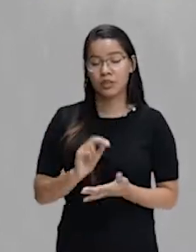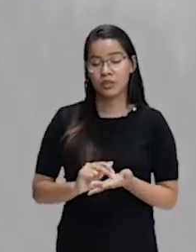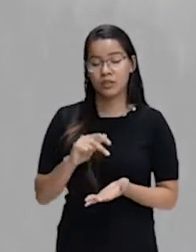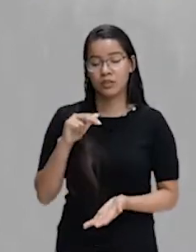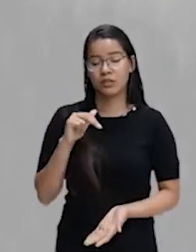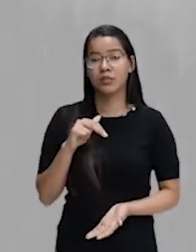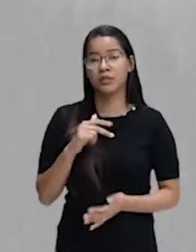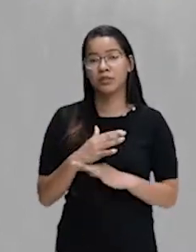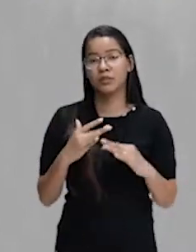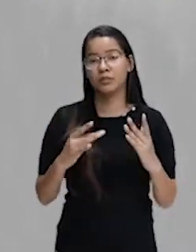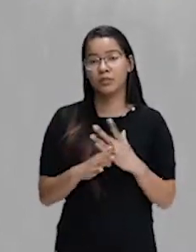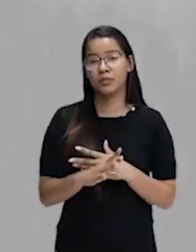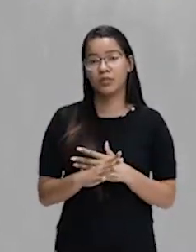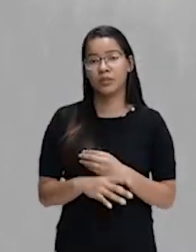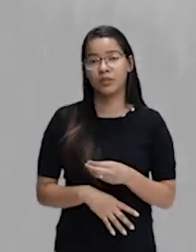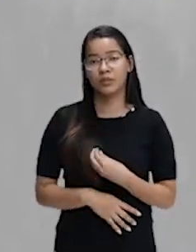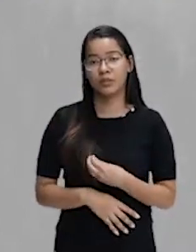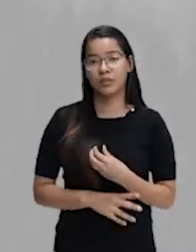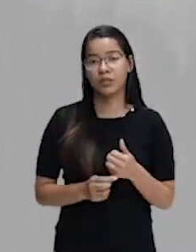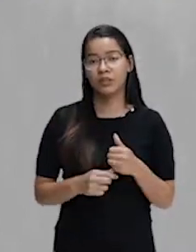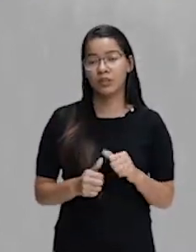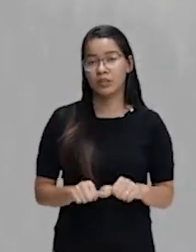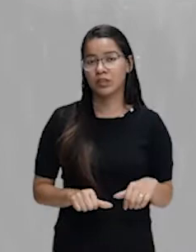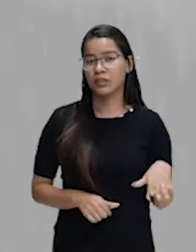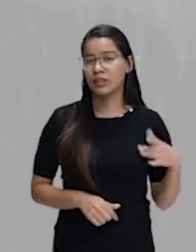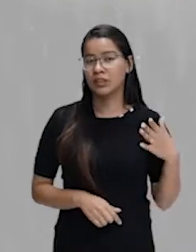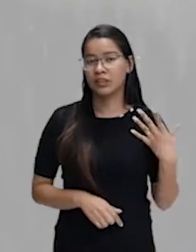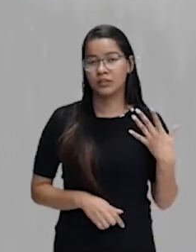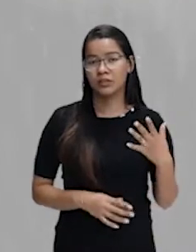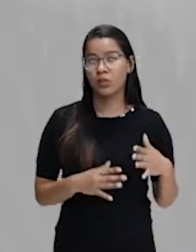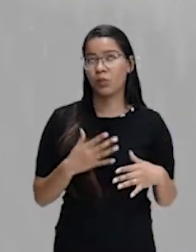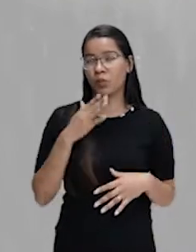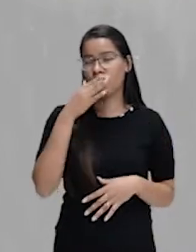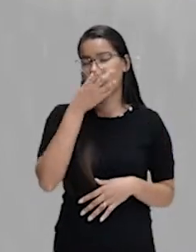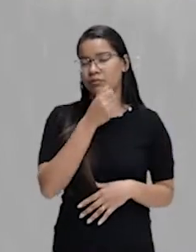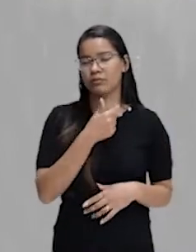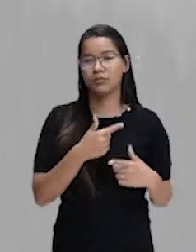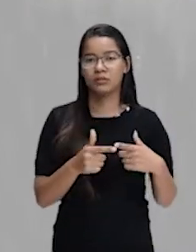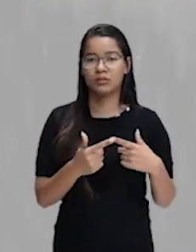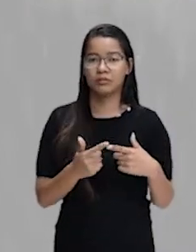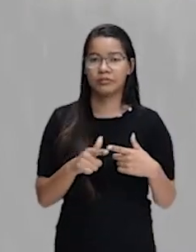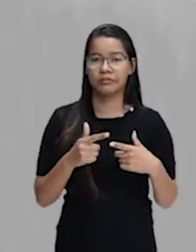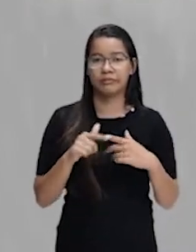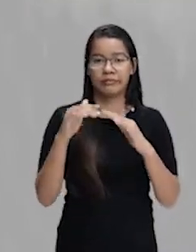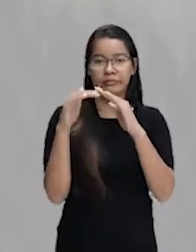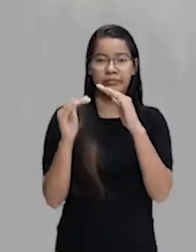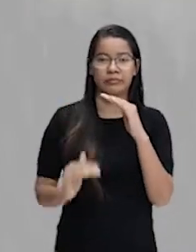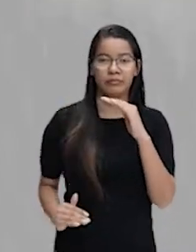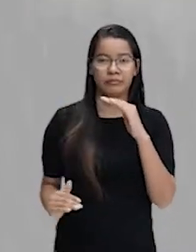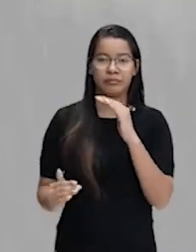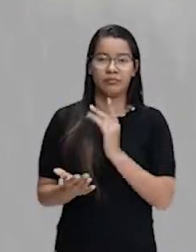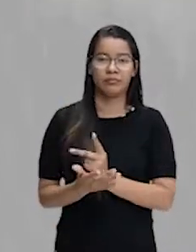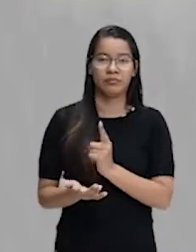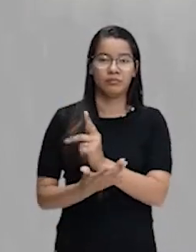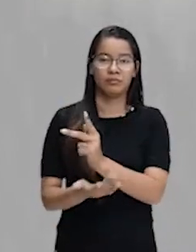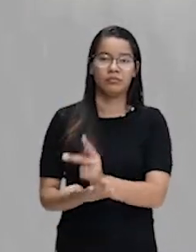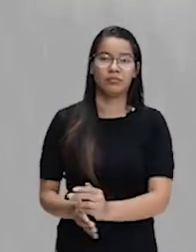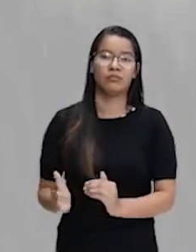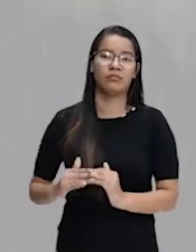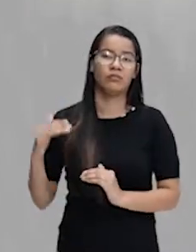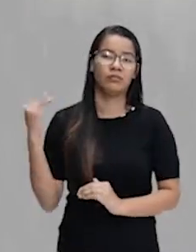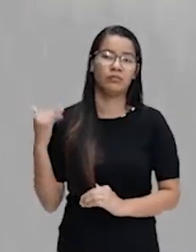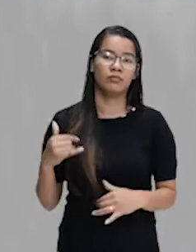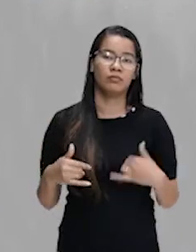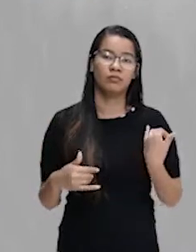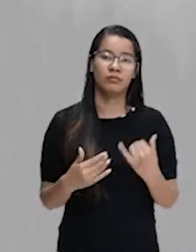A vida urbana que estava praticamente em crise, em declínio durante a Alta Idade Média,